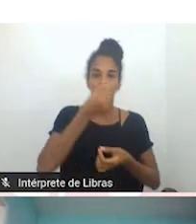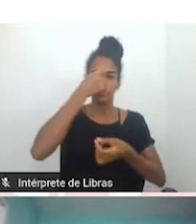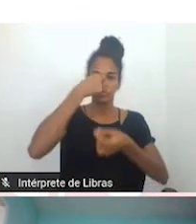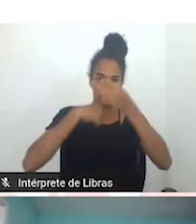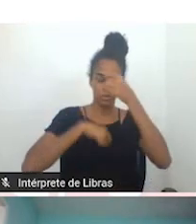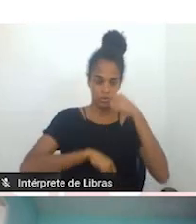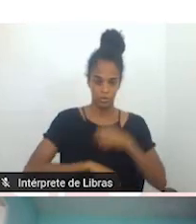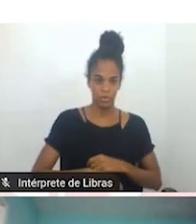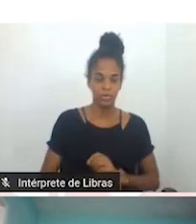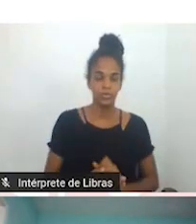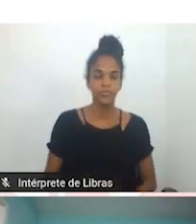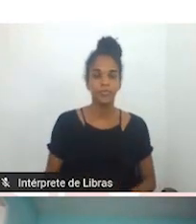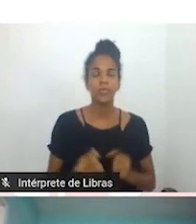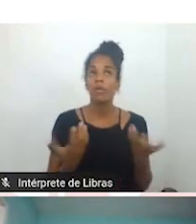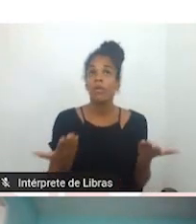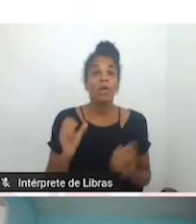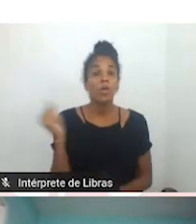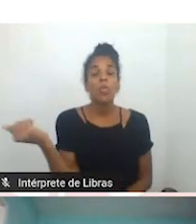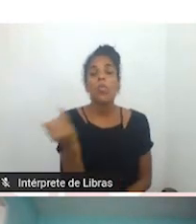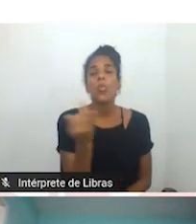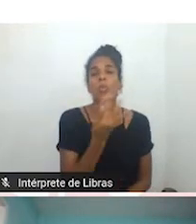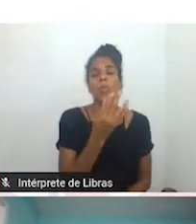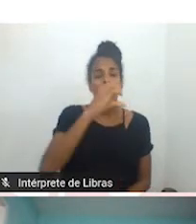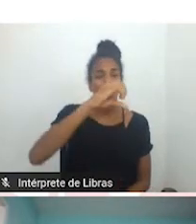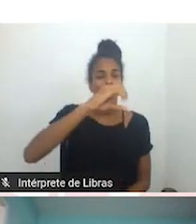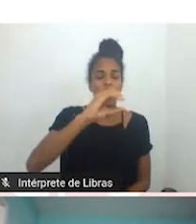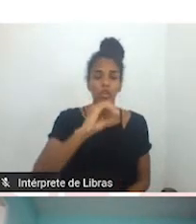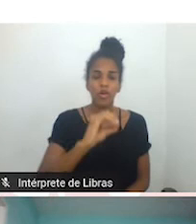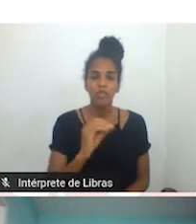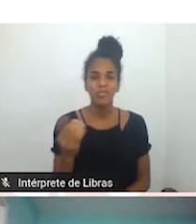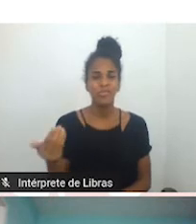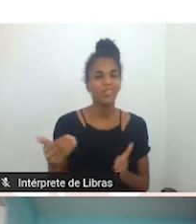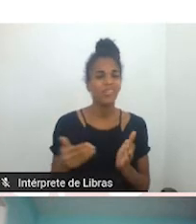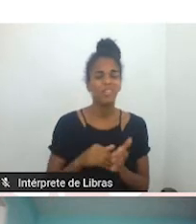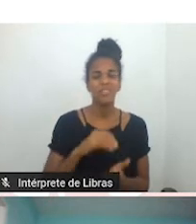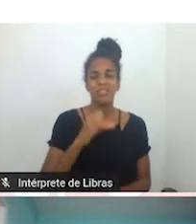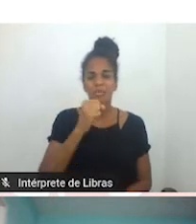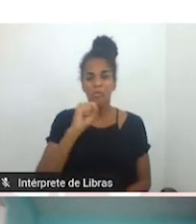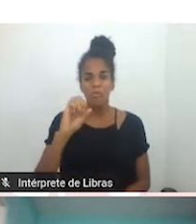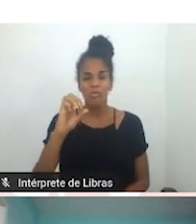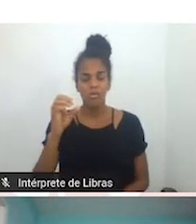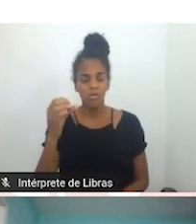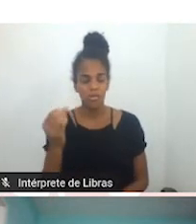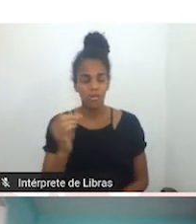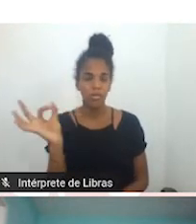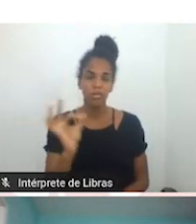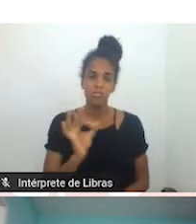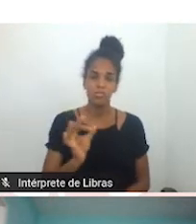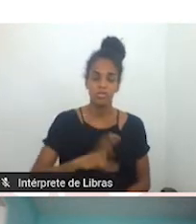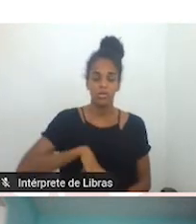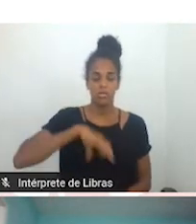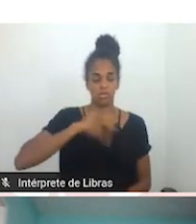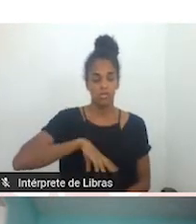significa 90, 80, 70, menos que 94. Insuficiência respiratória franca, a gente vai proceder com